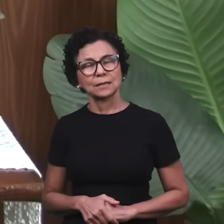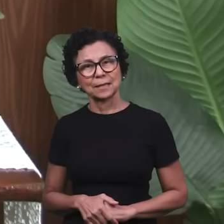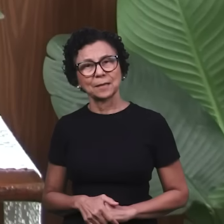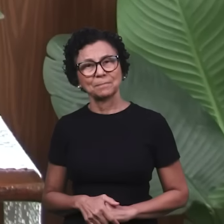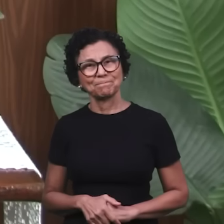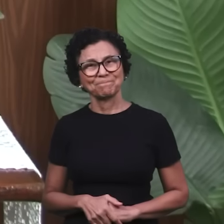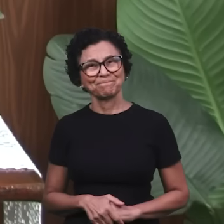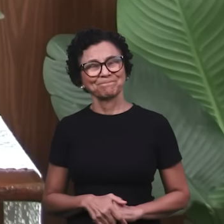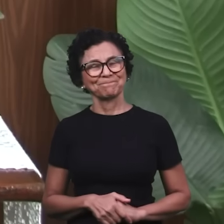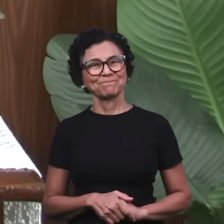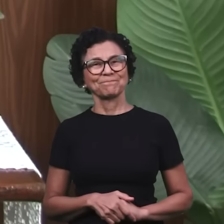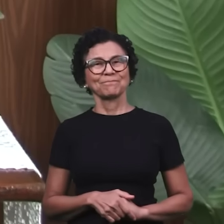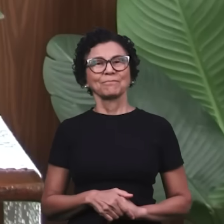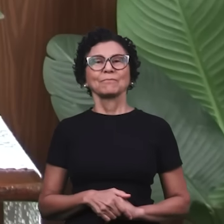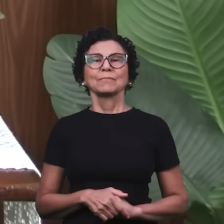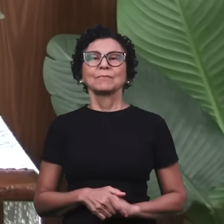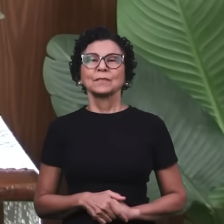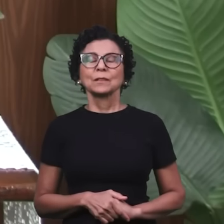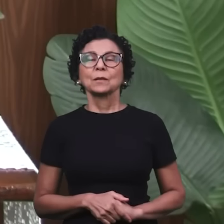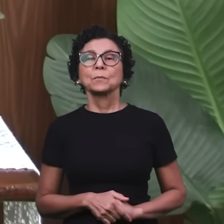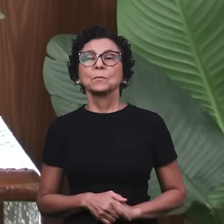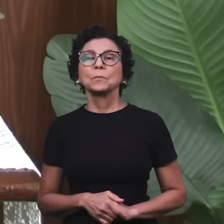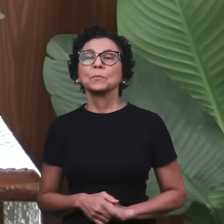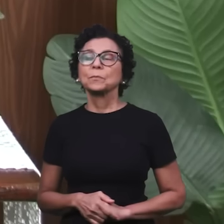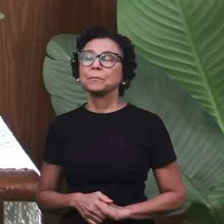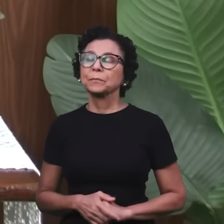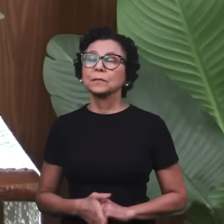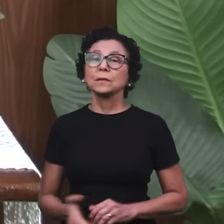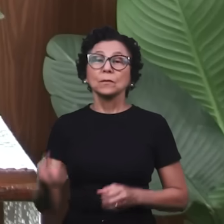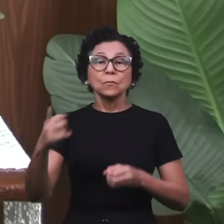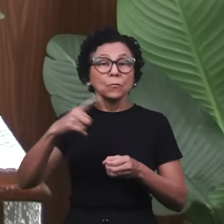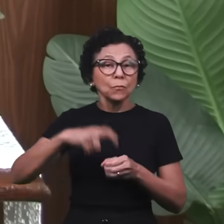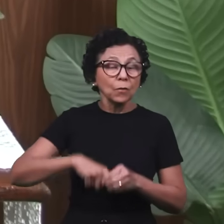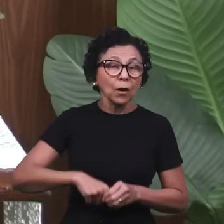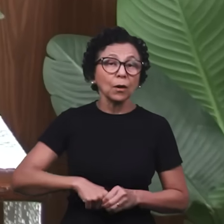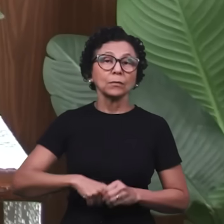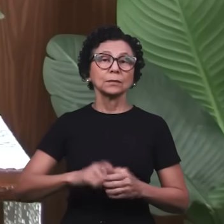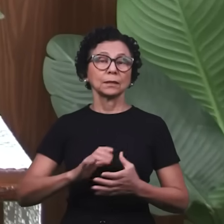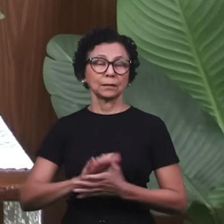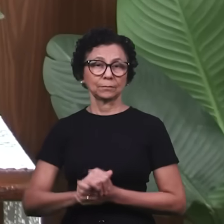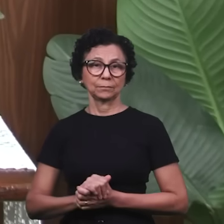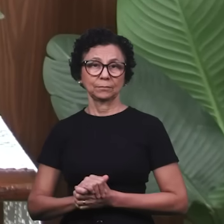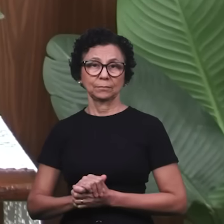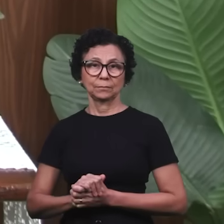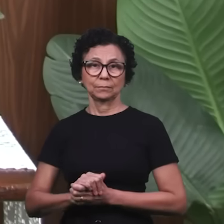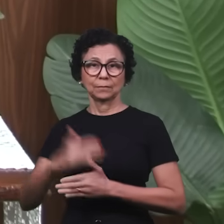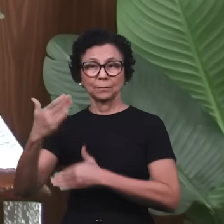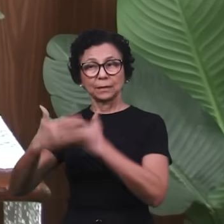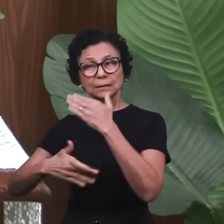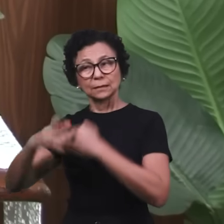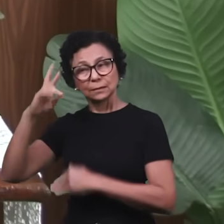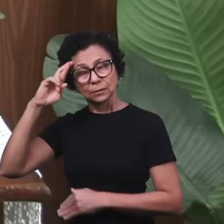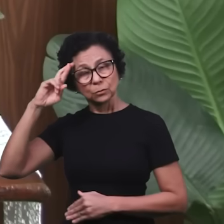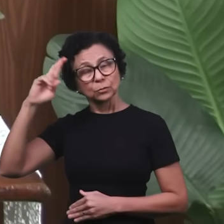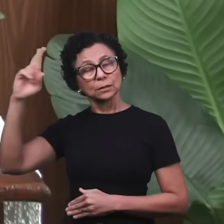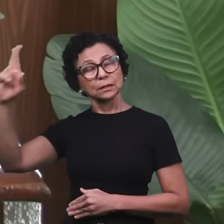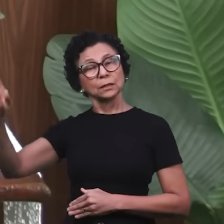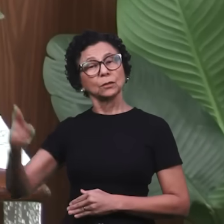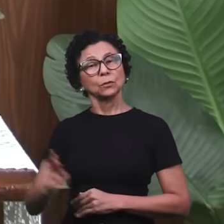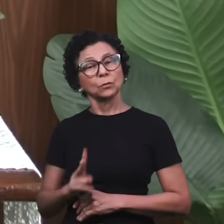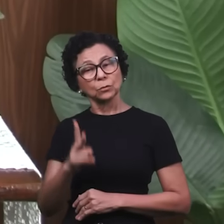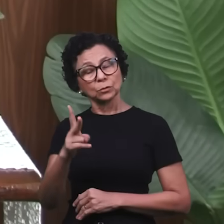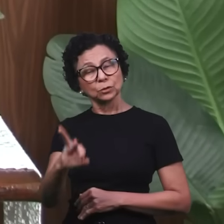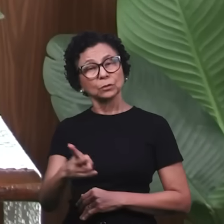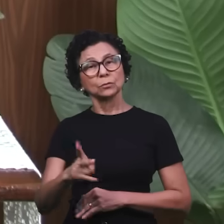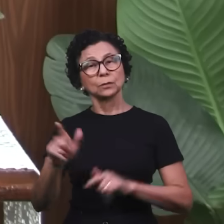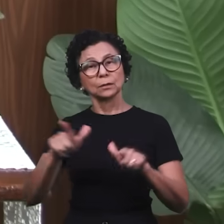quê? Para que você volte a fazer as mesmas obras. Dorcas, Tabita, ela tinha que voltar a fazer as mesmas obras que ela